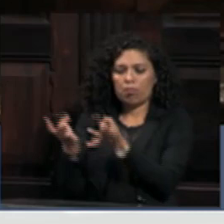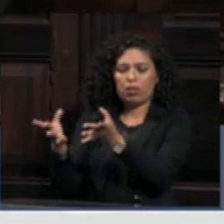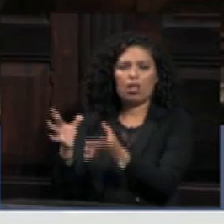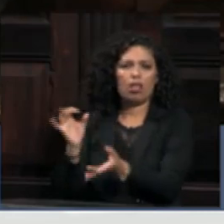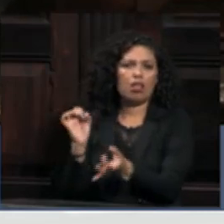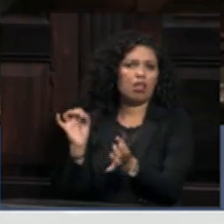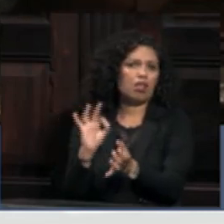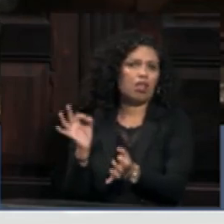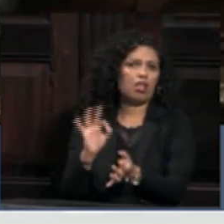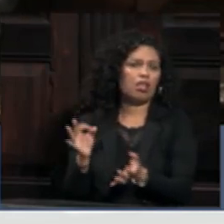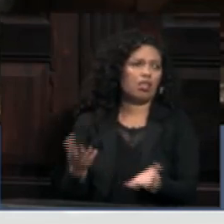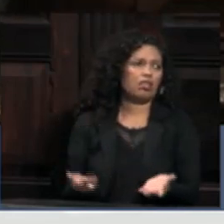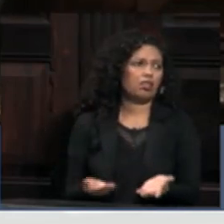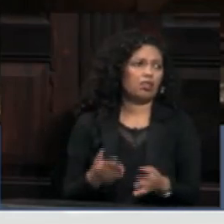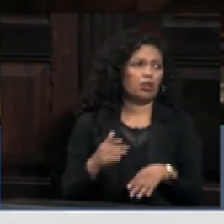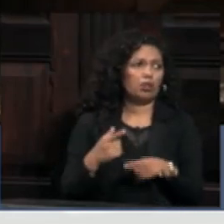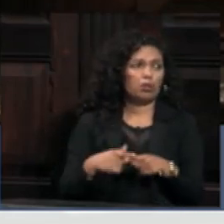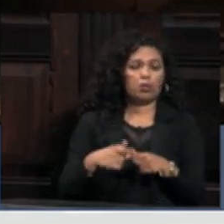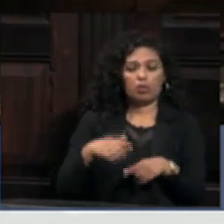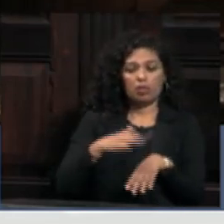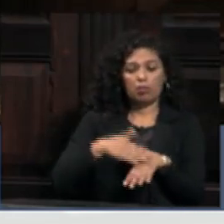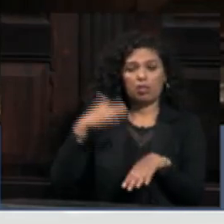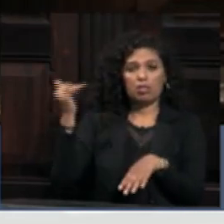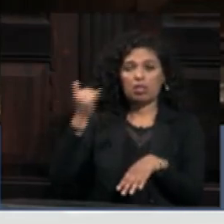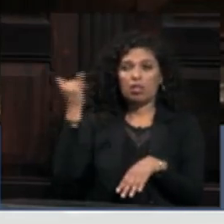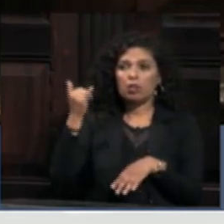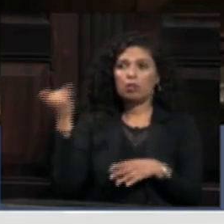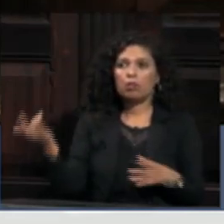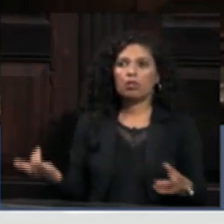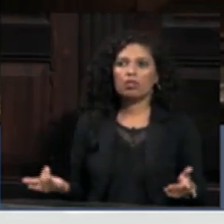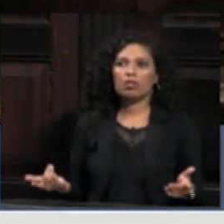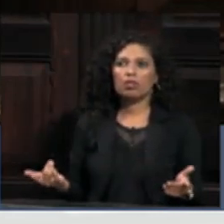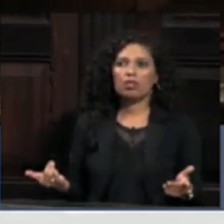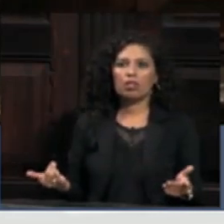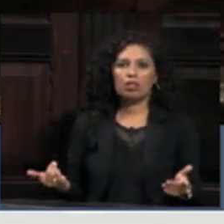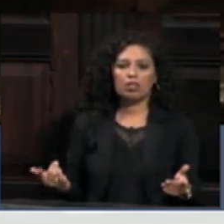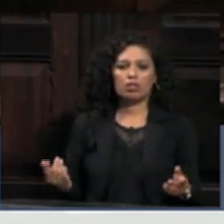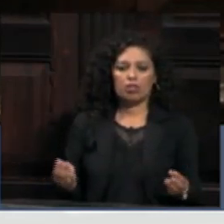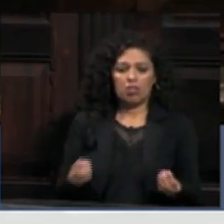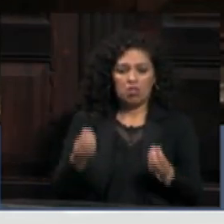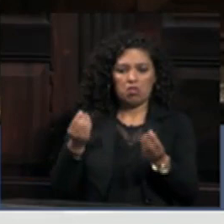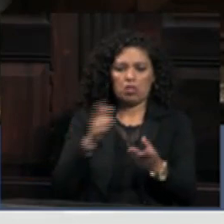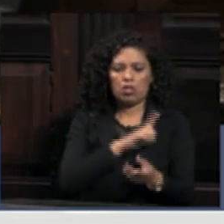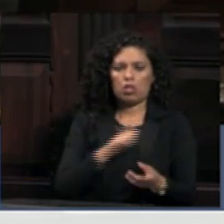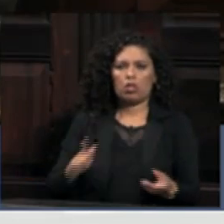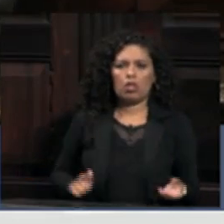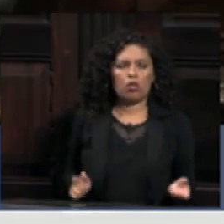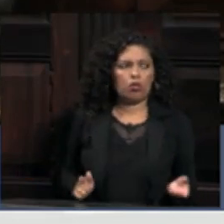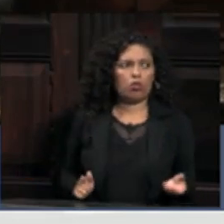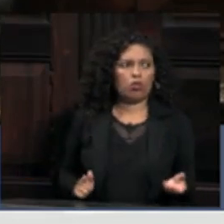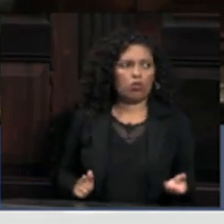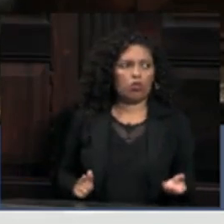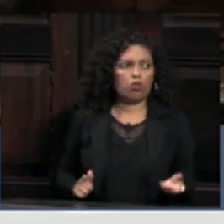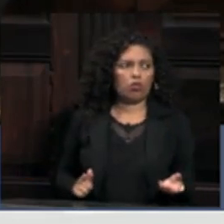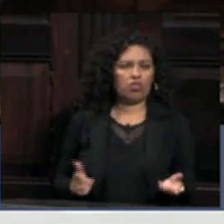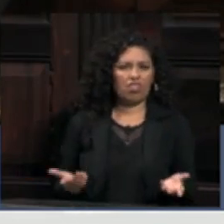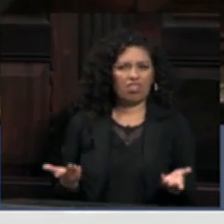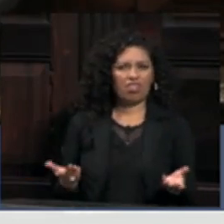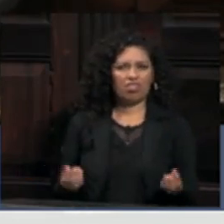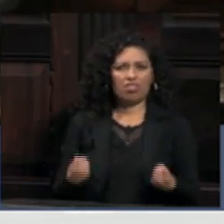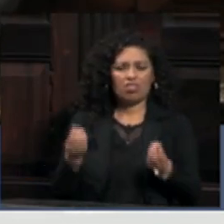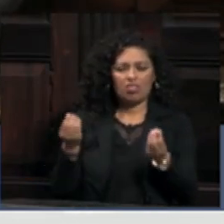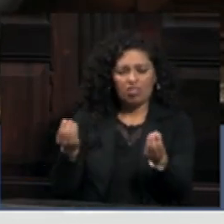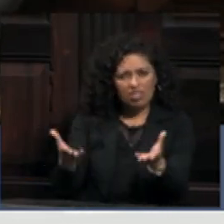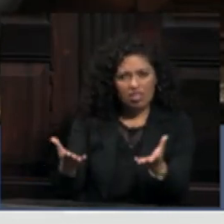economia do país quanto o Banco Central? Vai abrir mão de poder, vai entregar a quem? Vai entregar a setores da iniciativa